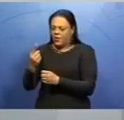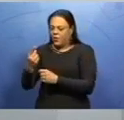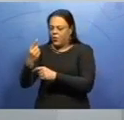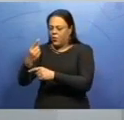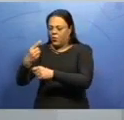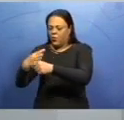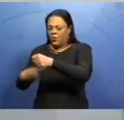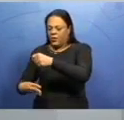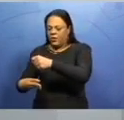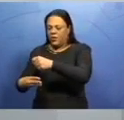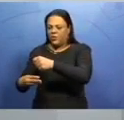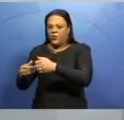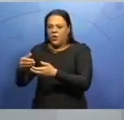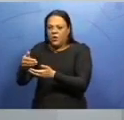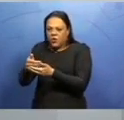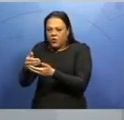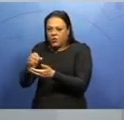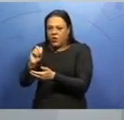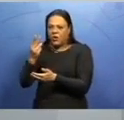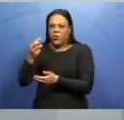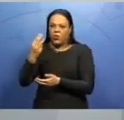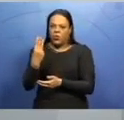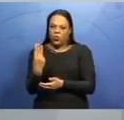ou 2 ml.